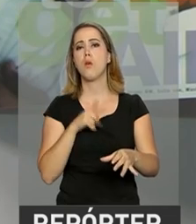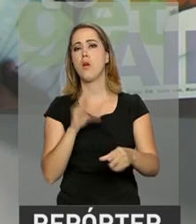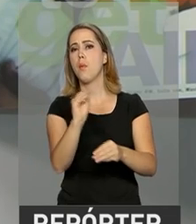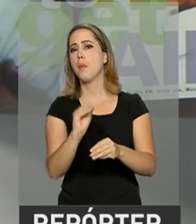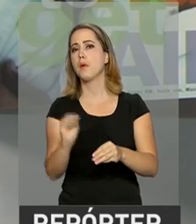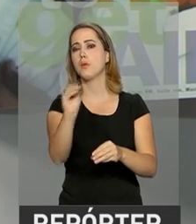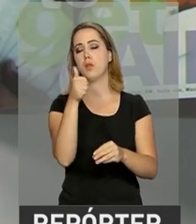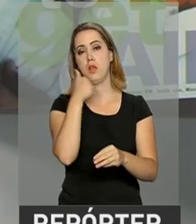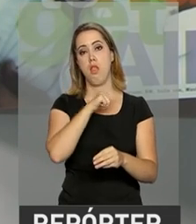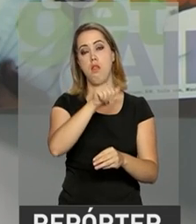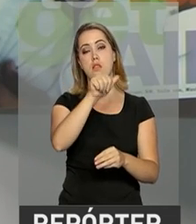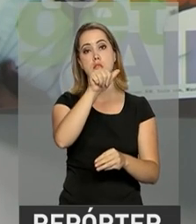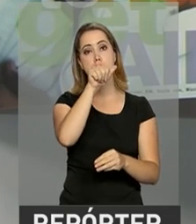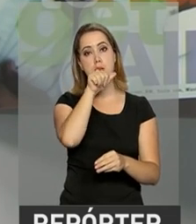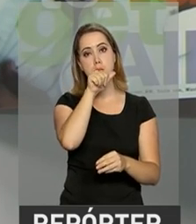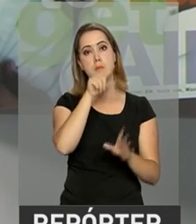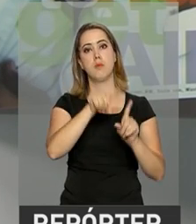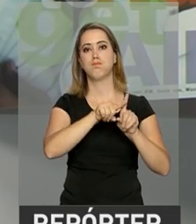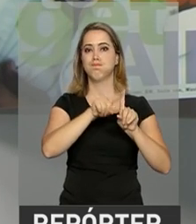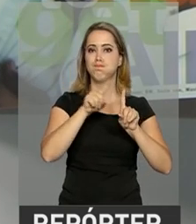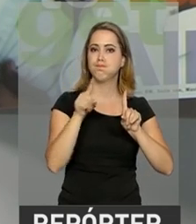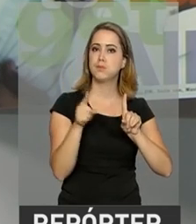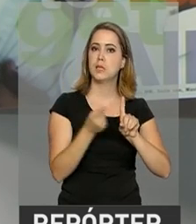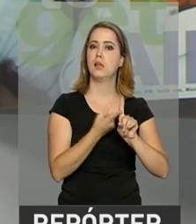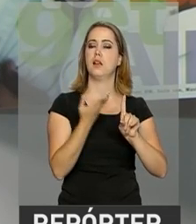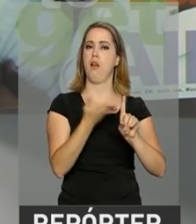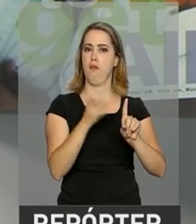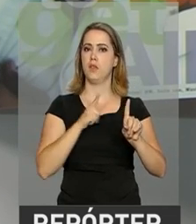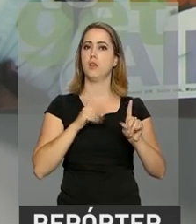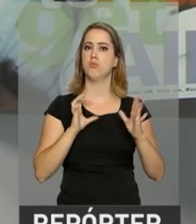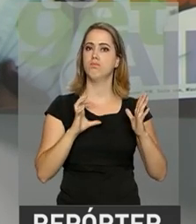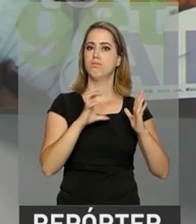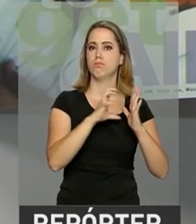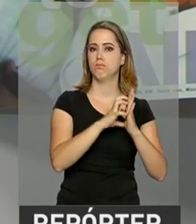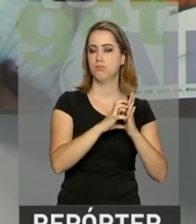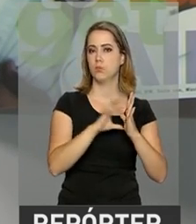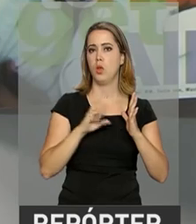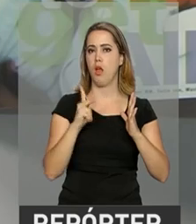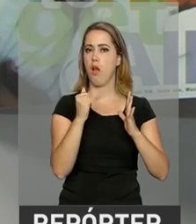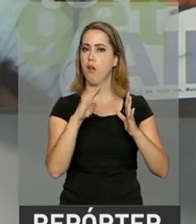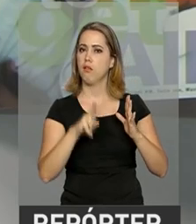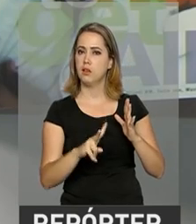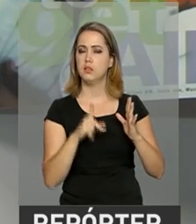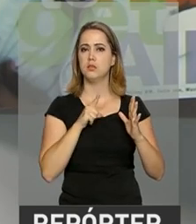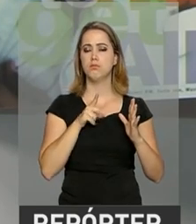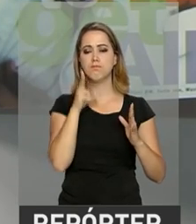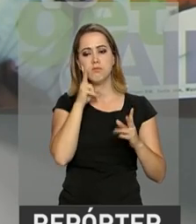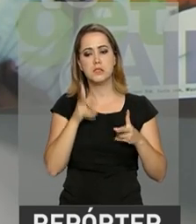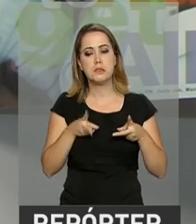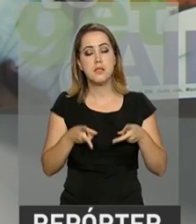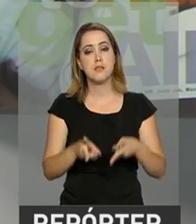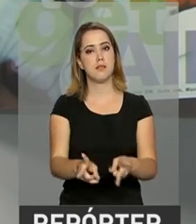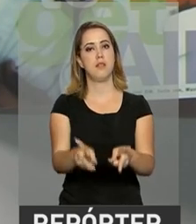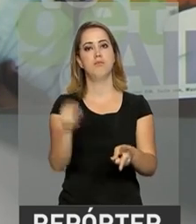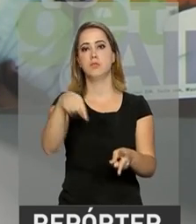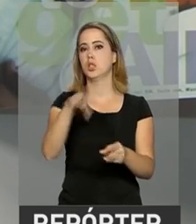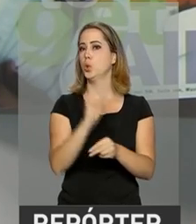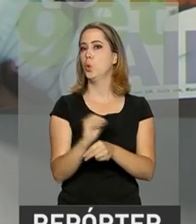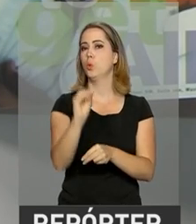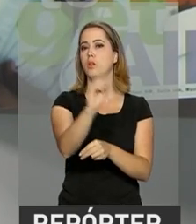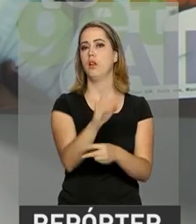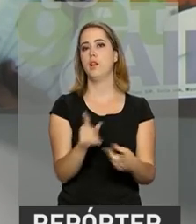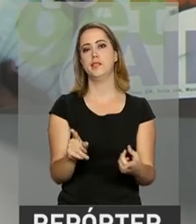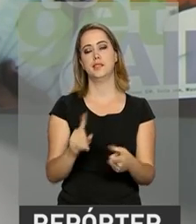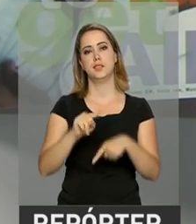Gestantes portadoras de HIV que são seguidas durante toda a gestação e parto e depois a gente faz o